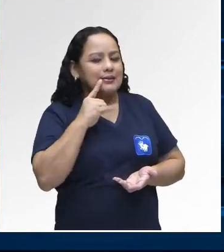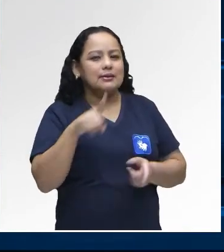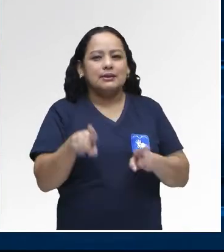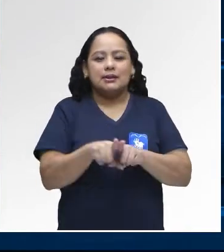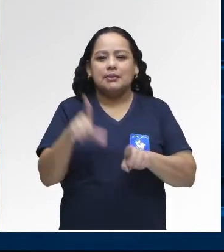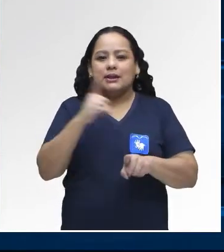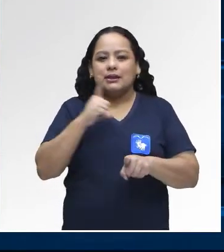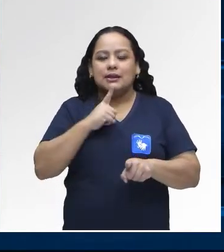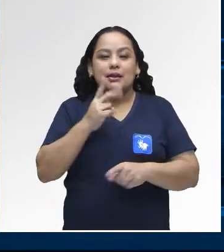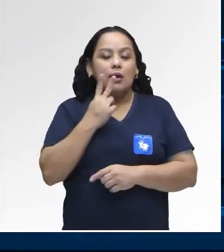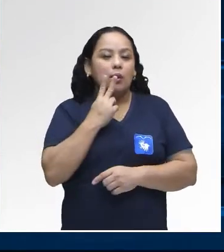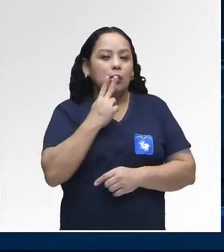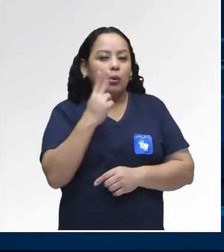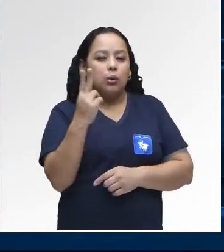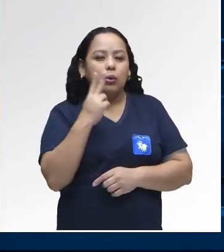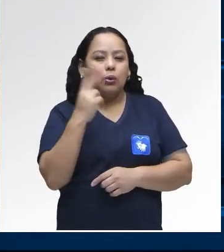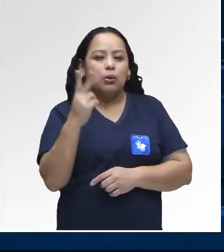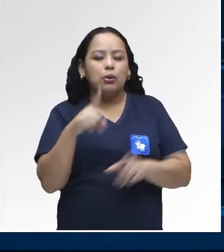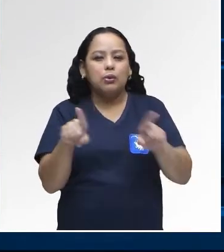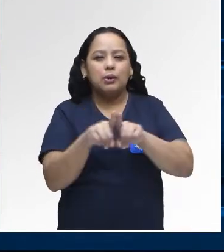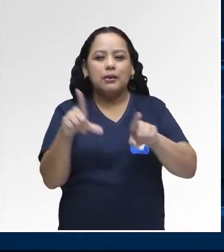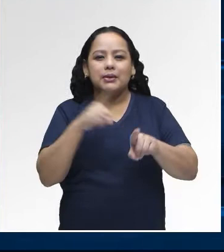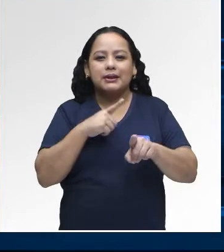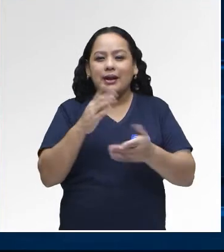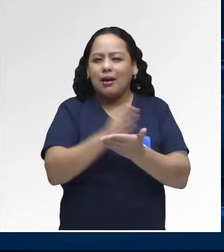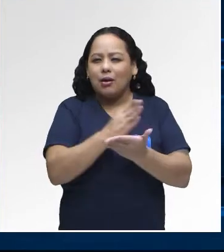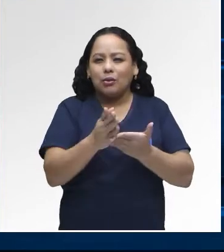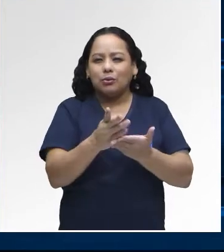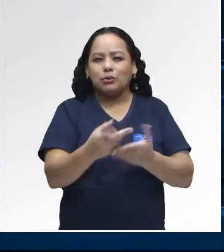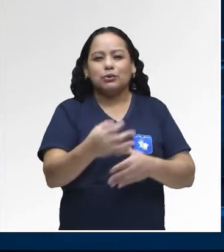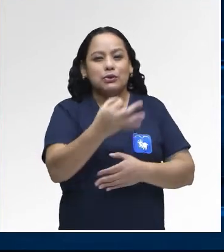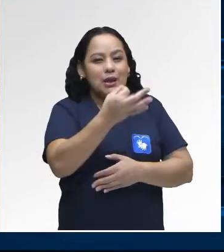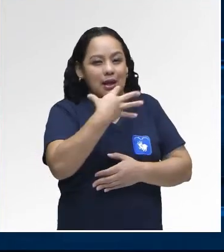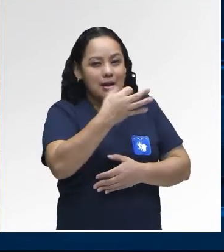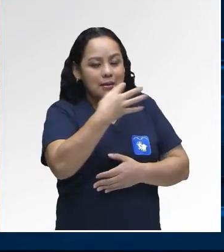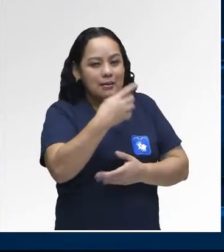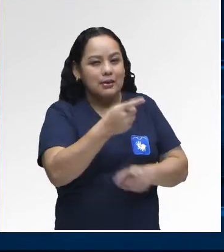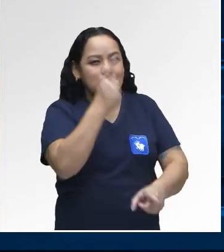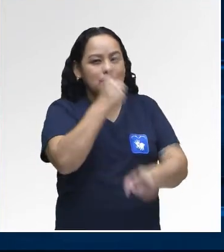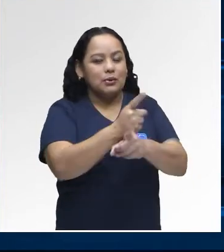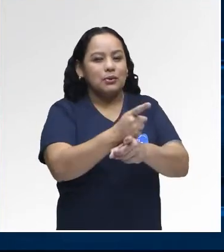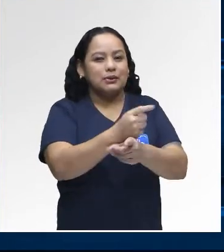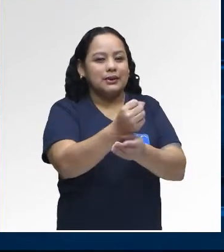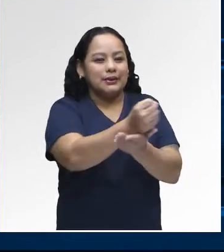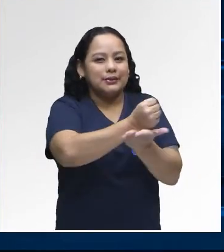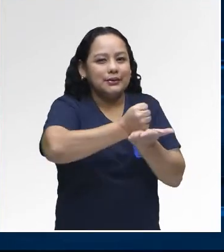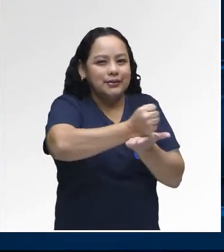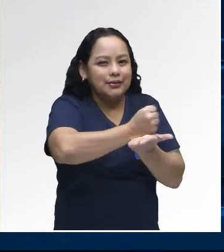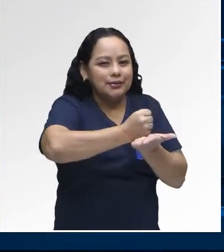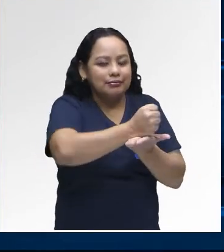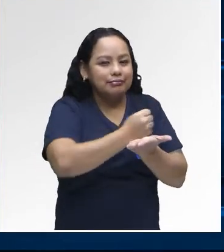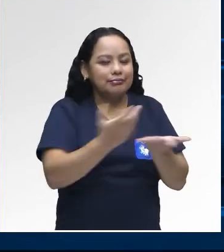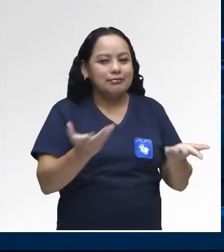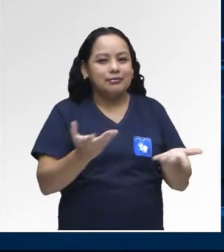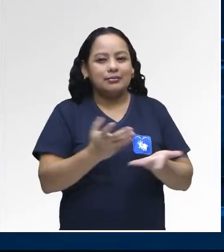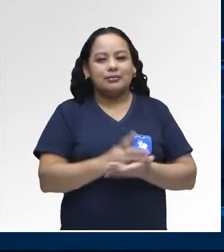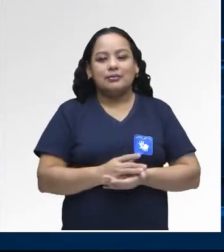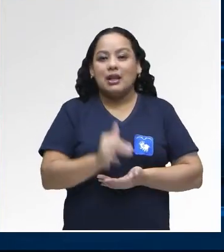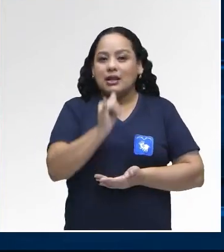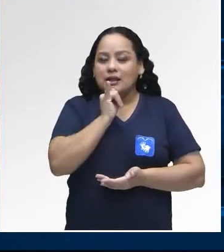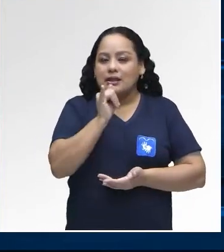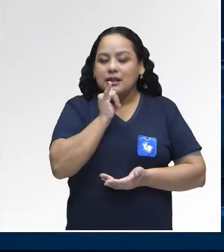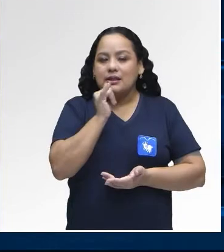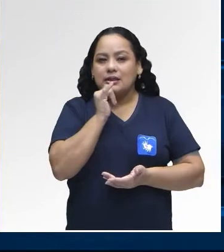o cigarro. Aqui alguns remédios que são encontrados, por exemplo, na farmácia. São exemplos